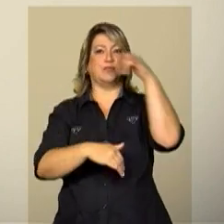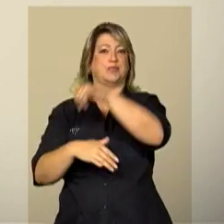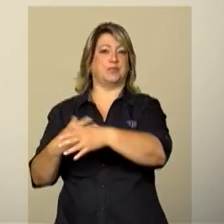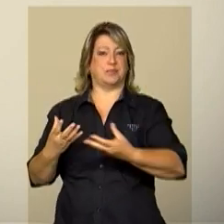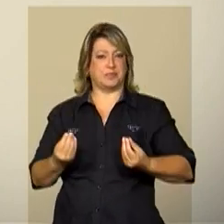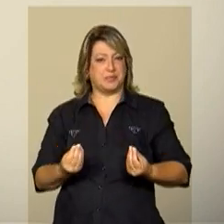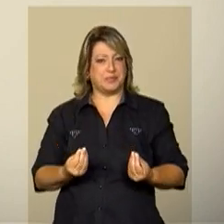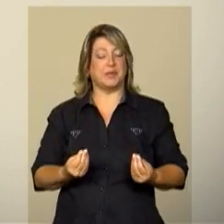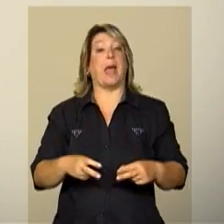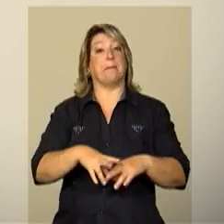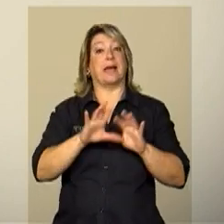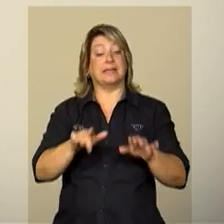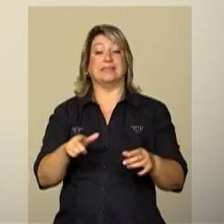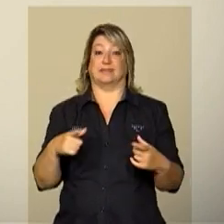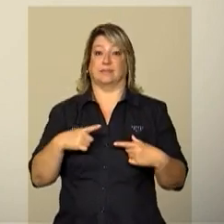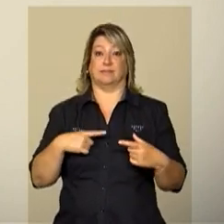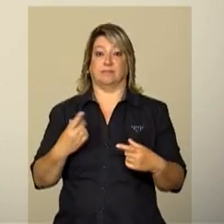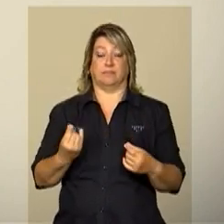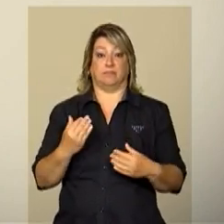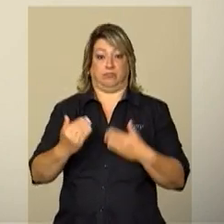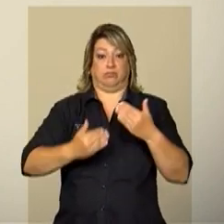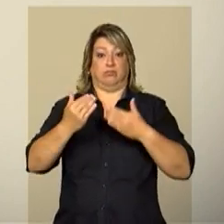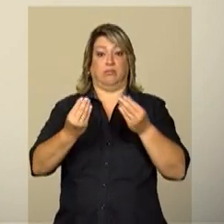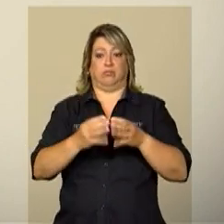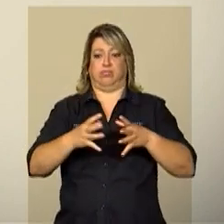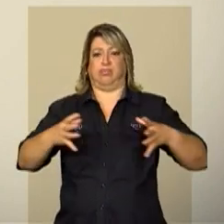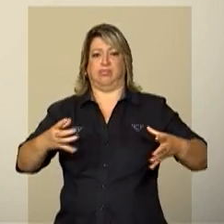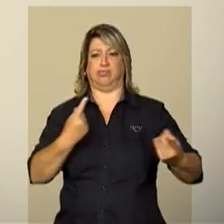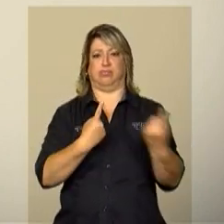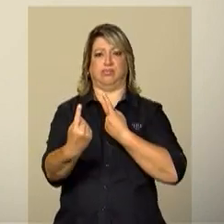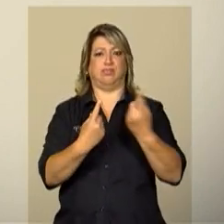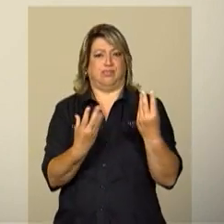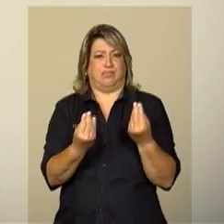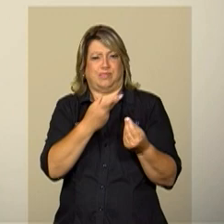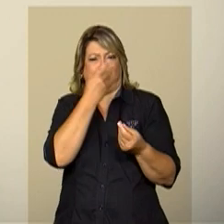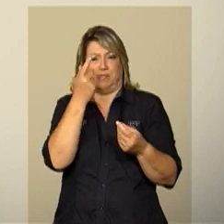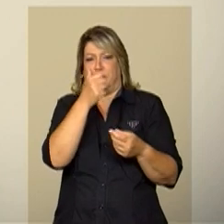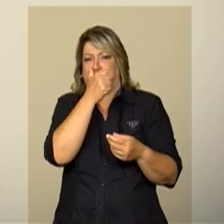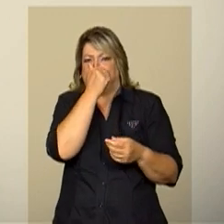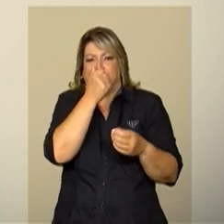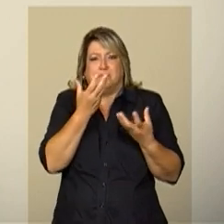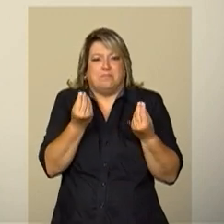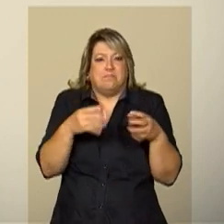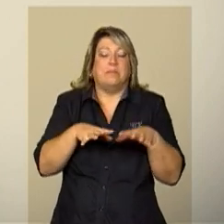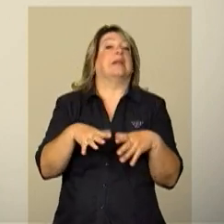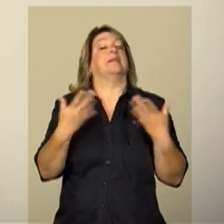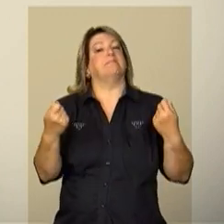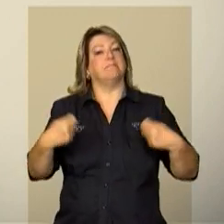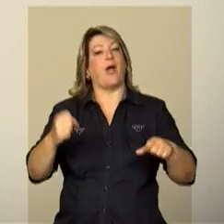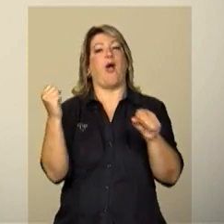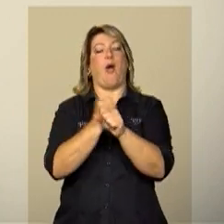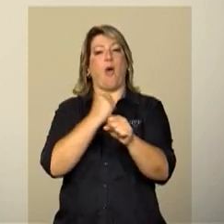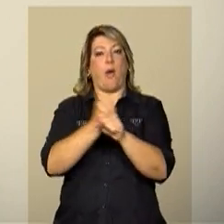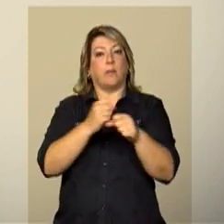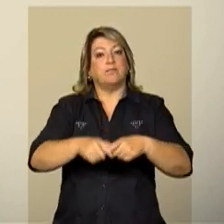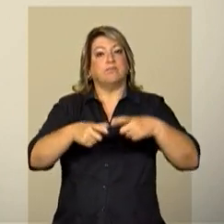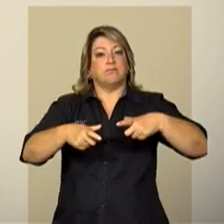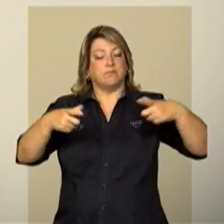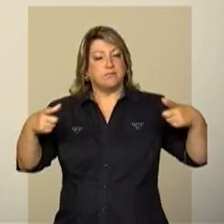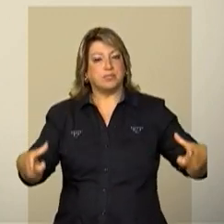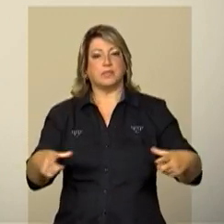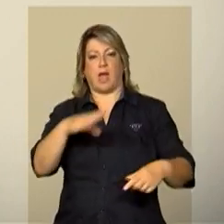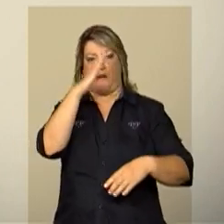procura o movimento aumenta muito Então nós precisamos mais do que nunca investir na ampliação e na